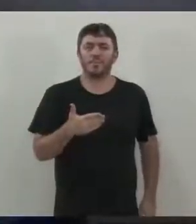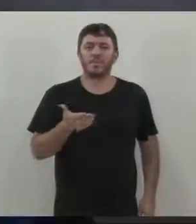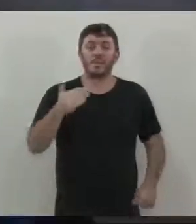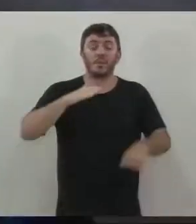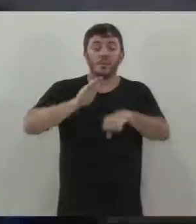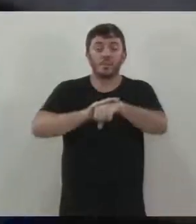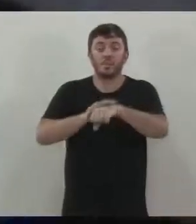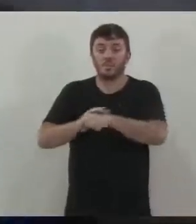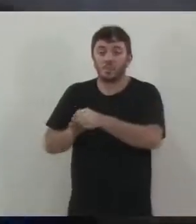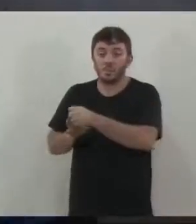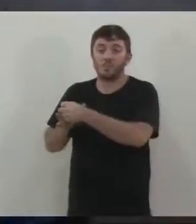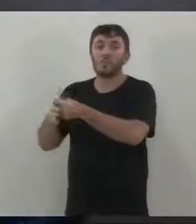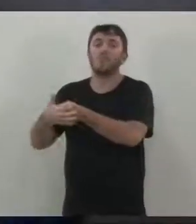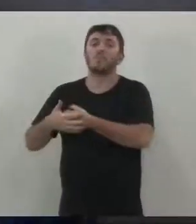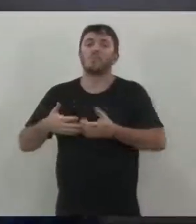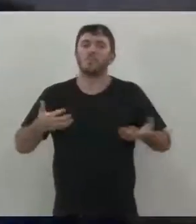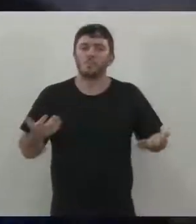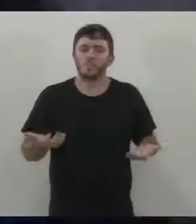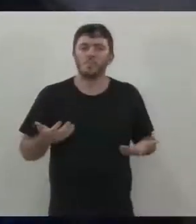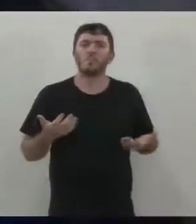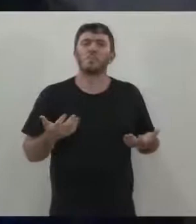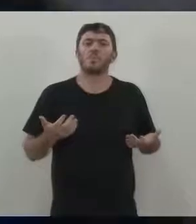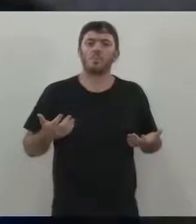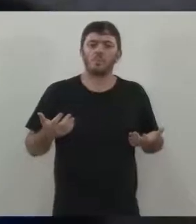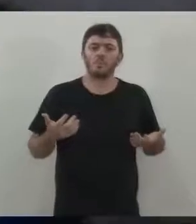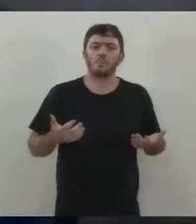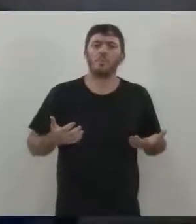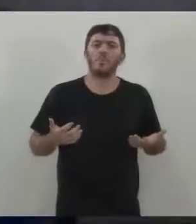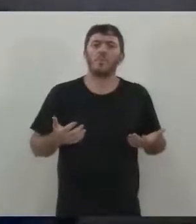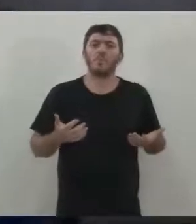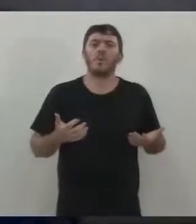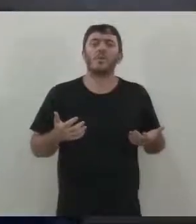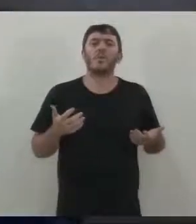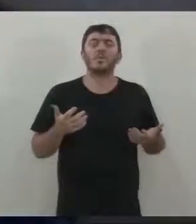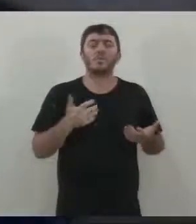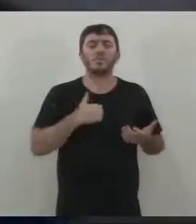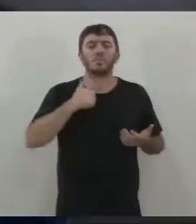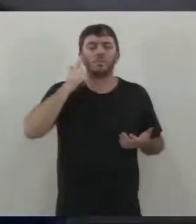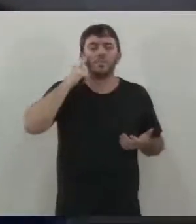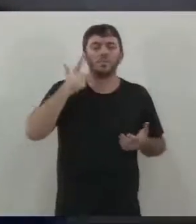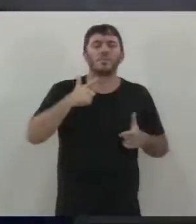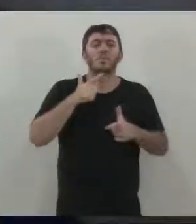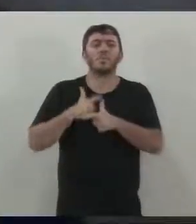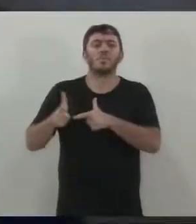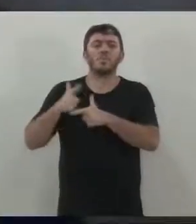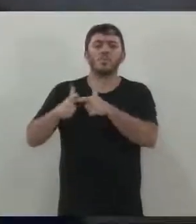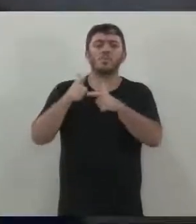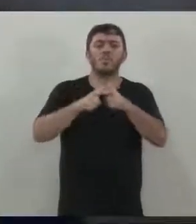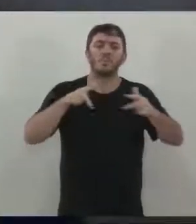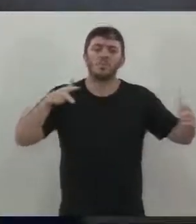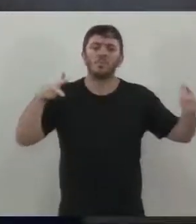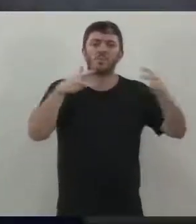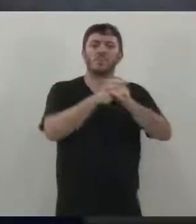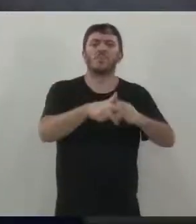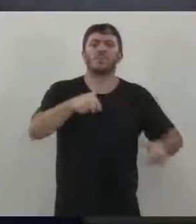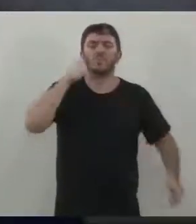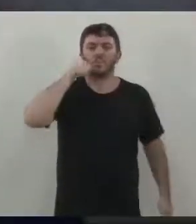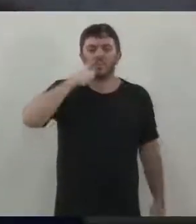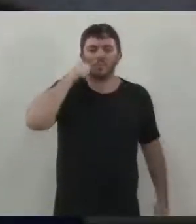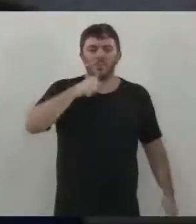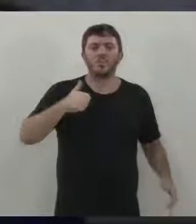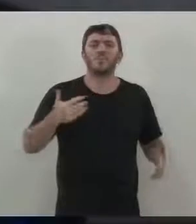estava lá, Flávia, pode pedir para bater aqui na porta, a gente está fechado, mas a gente está atendendo esses casos de violência doméstica, que são